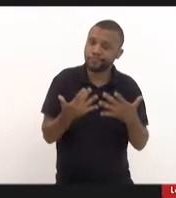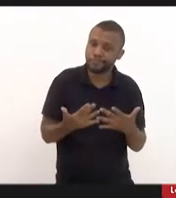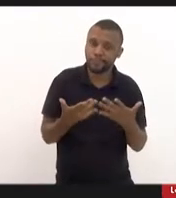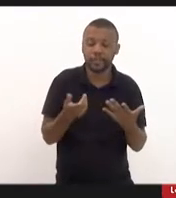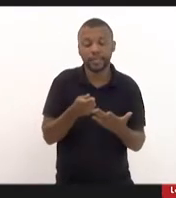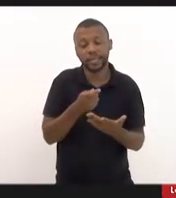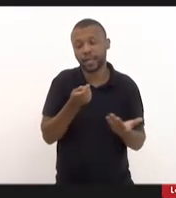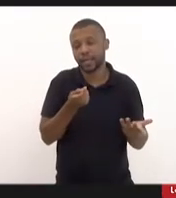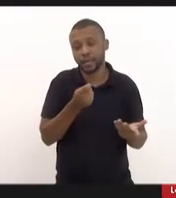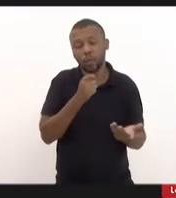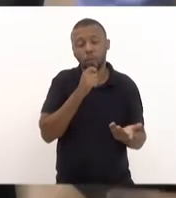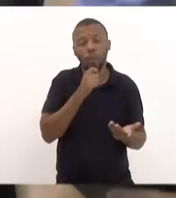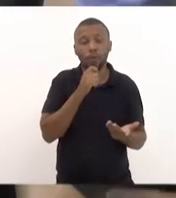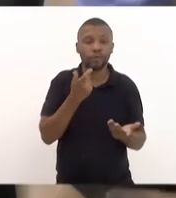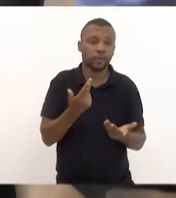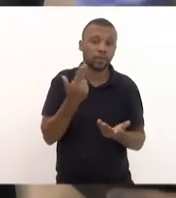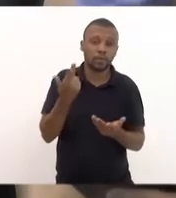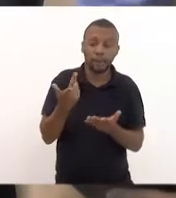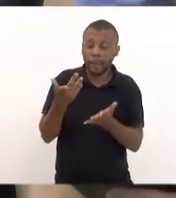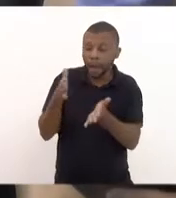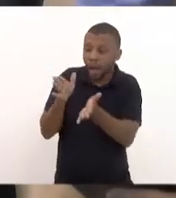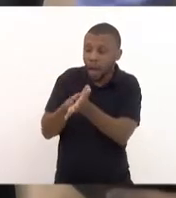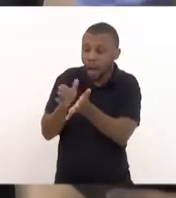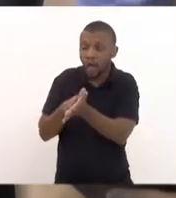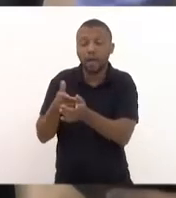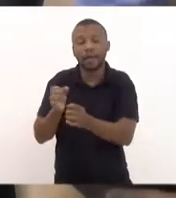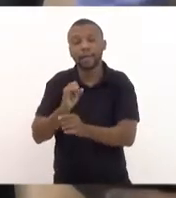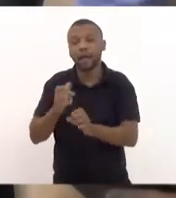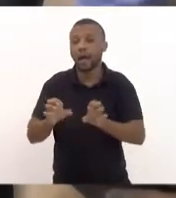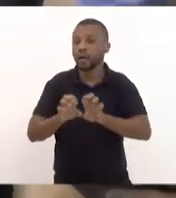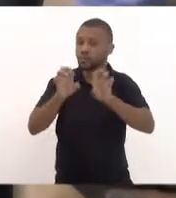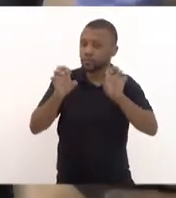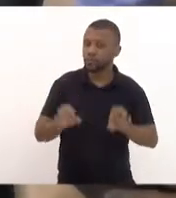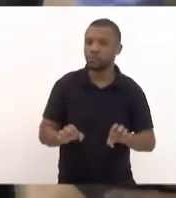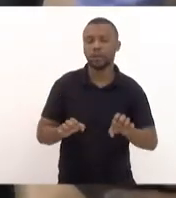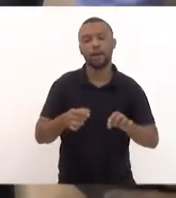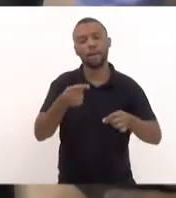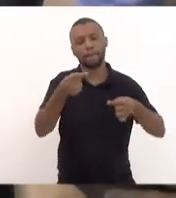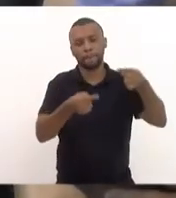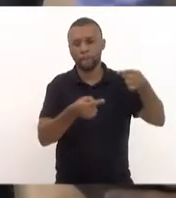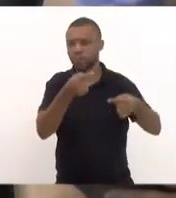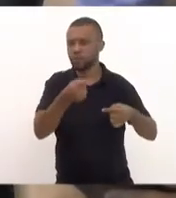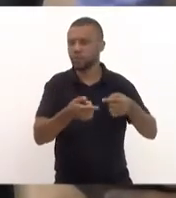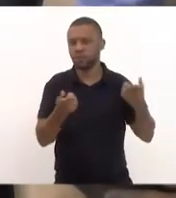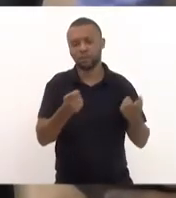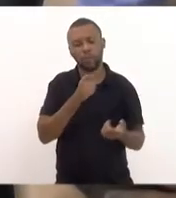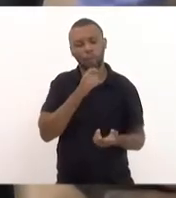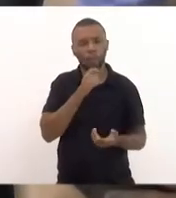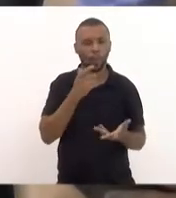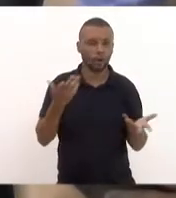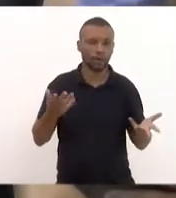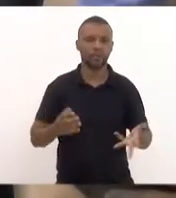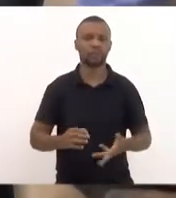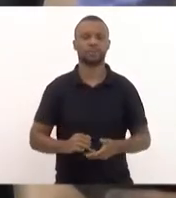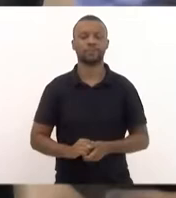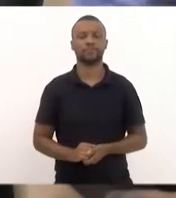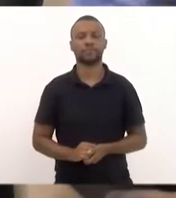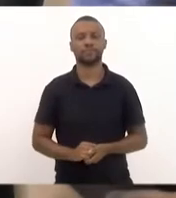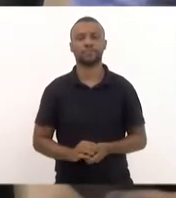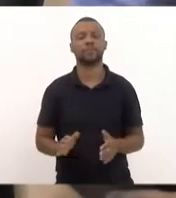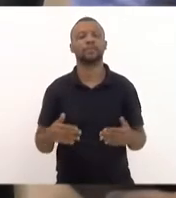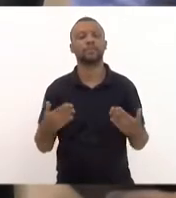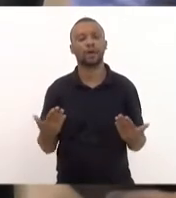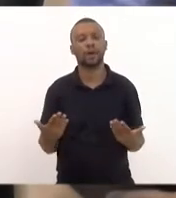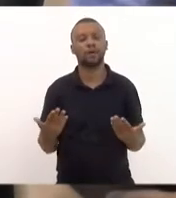política pública e precisa também ter estrutura produtiva para ter de quem cobrar. Pode ir, por favor. E aí, vamos lá, quer dizer, eu acho que aí